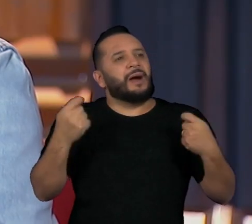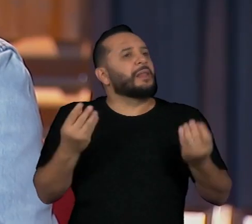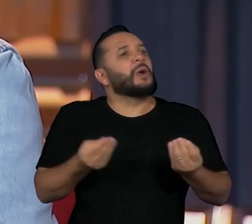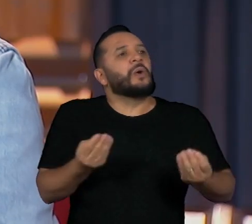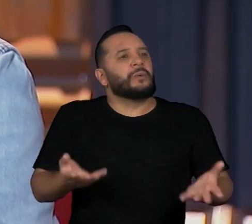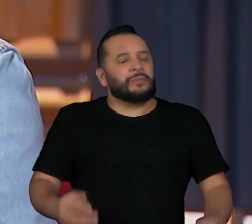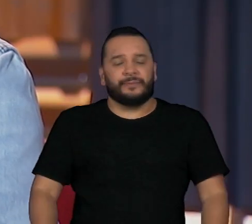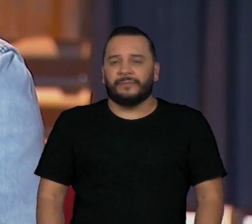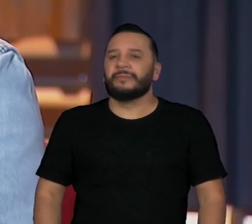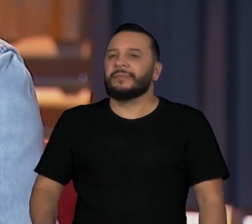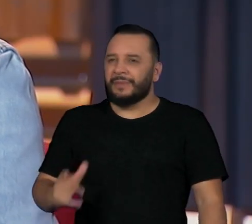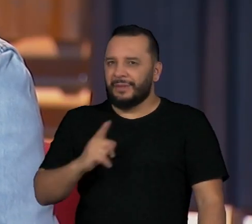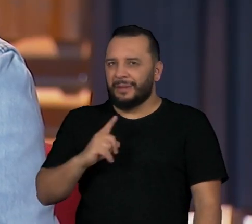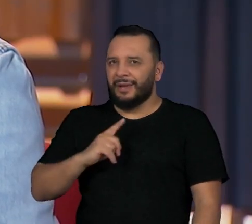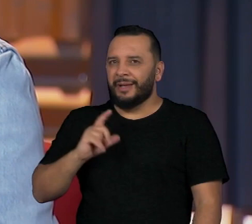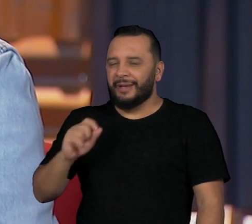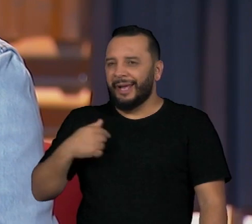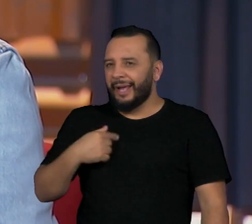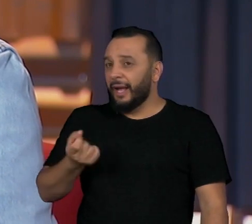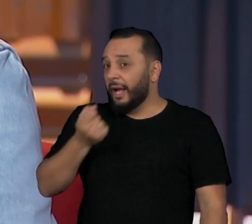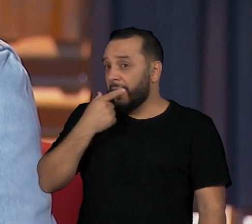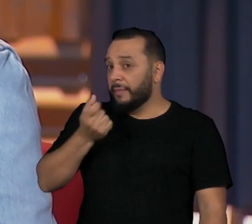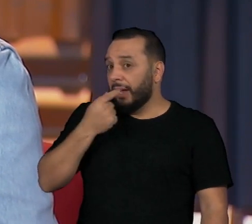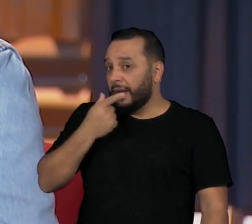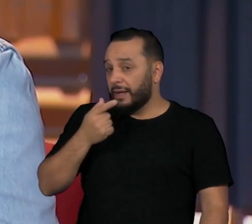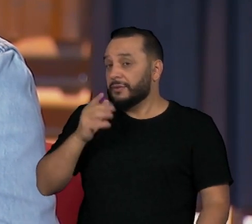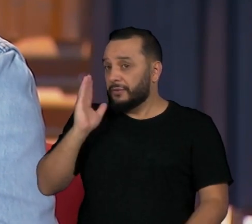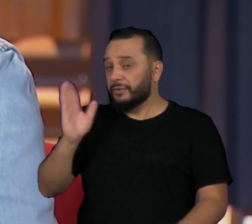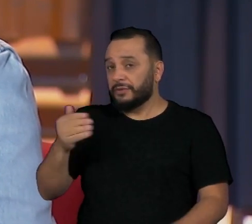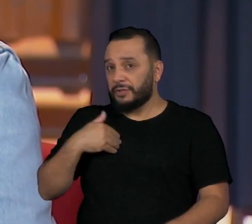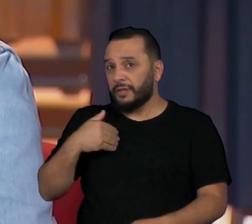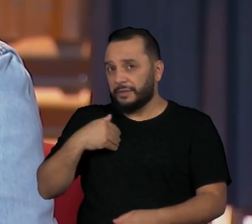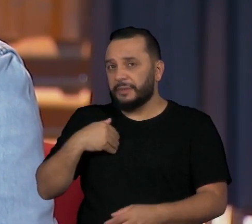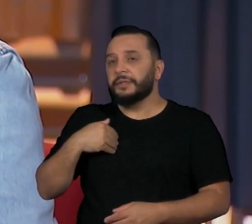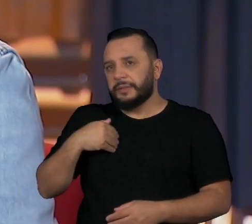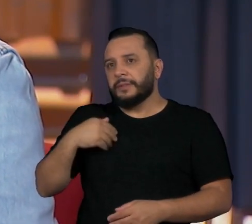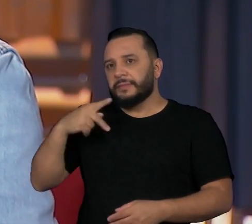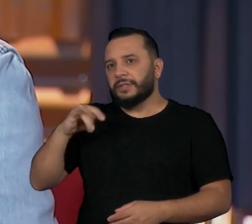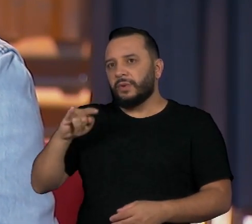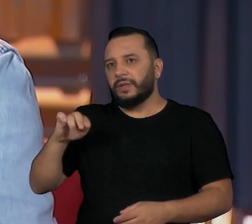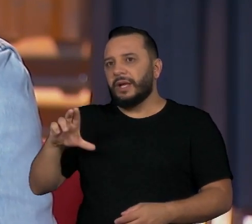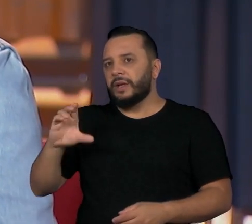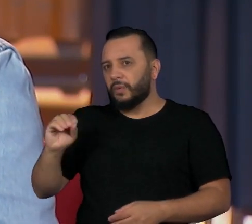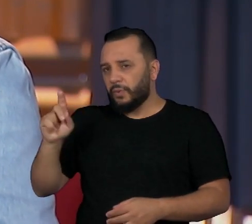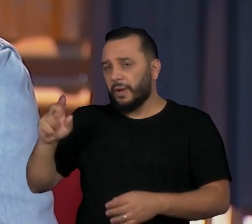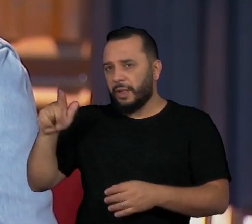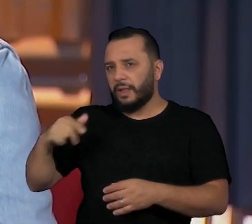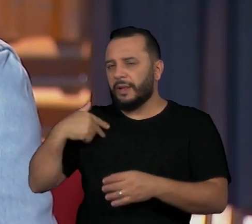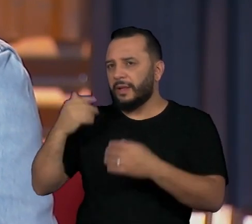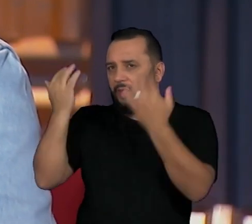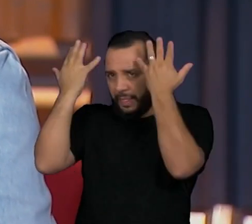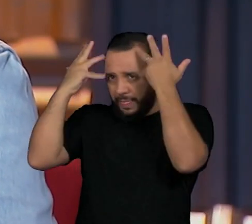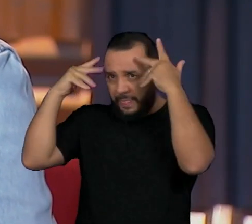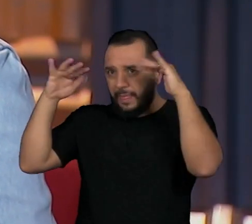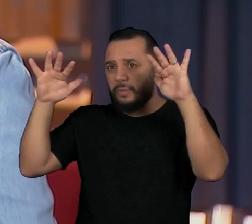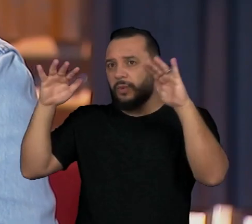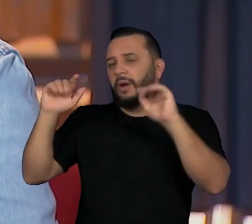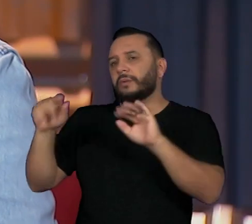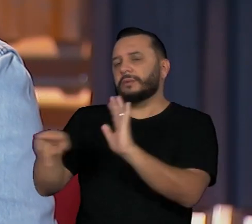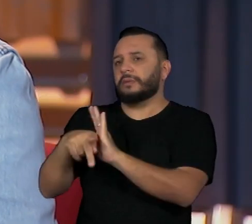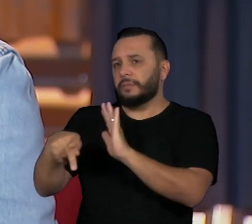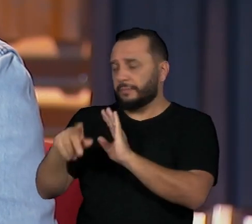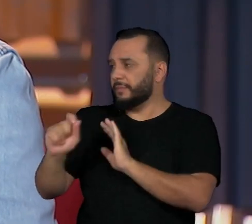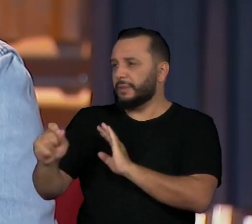As substâncias psicodélicas são remédios, e remédios que foram descobertos por populações originárias. Então, são remédios sagrados, antigos